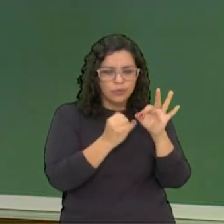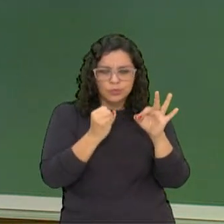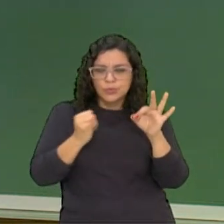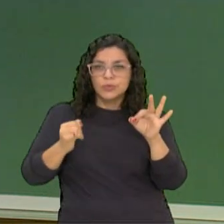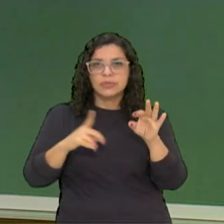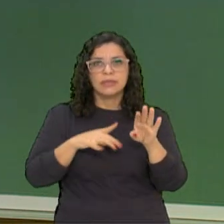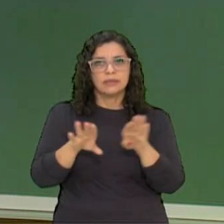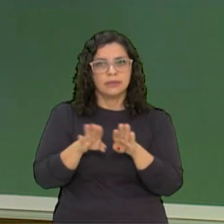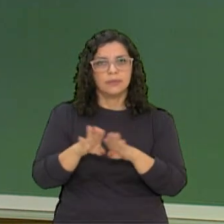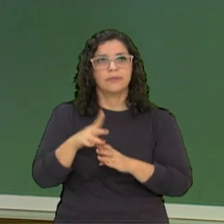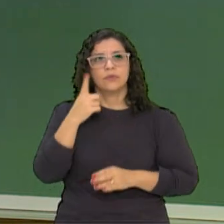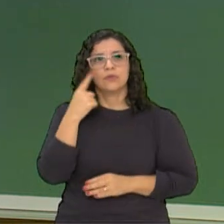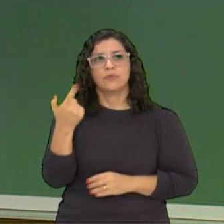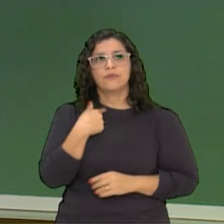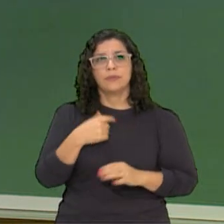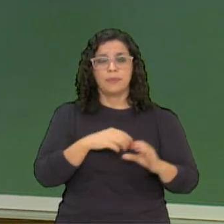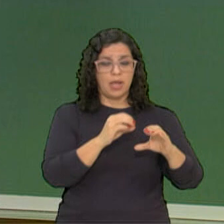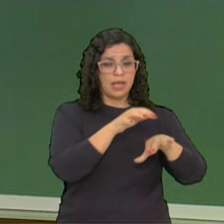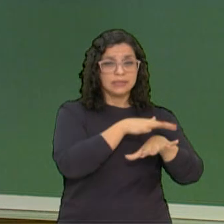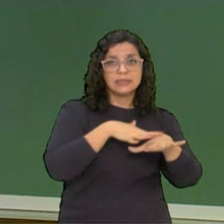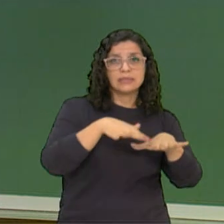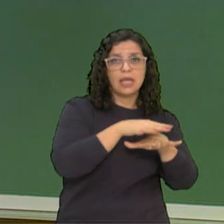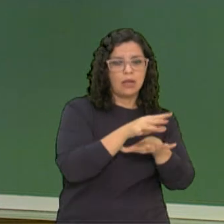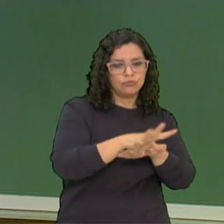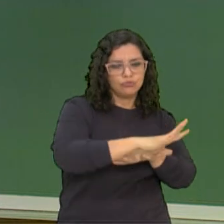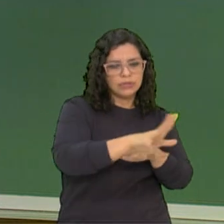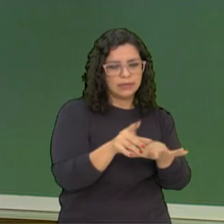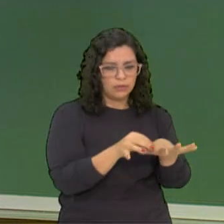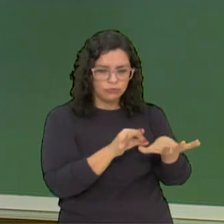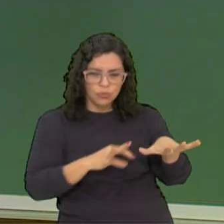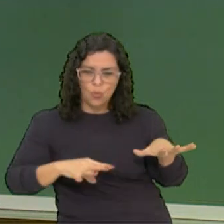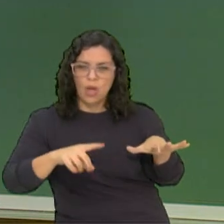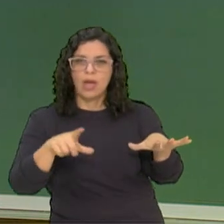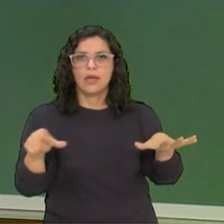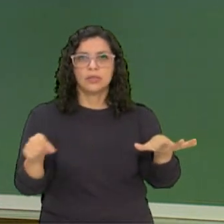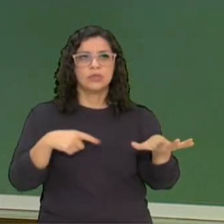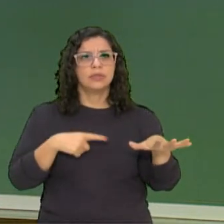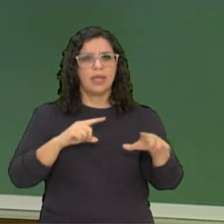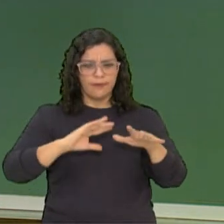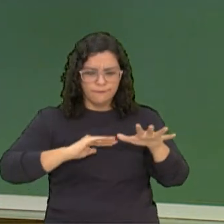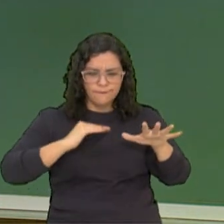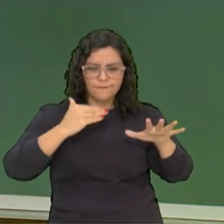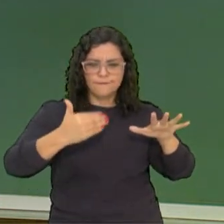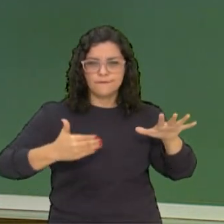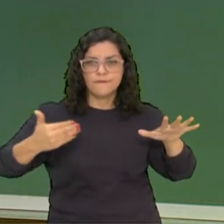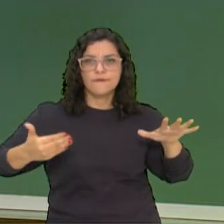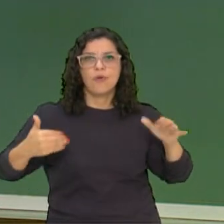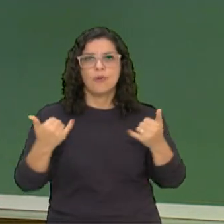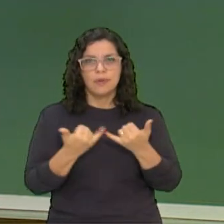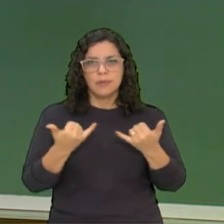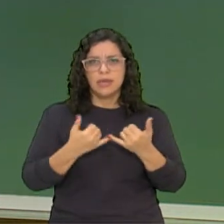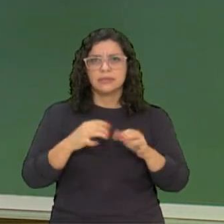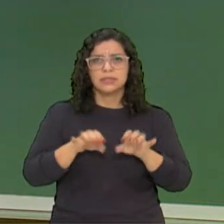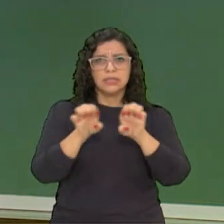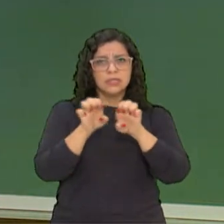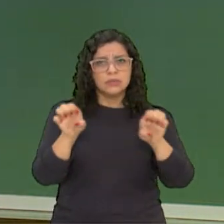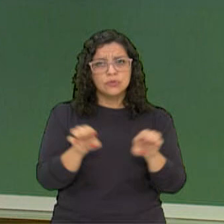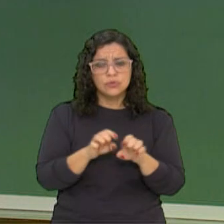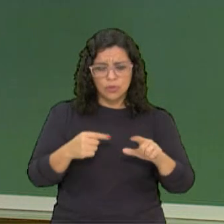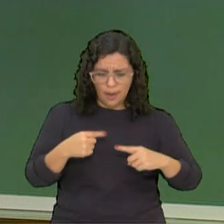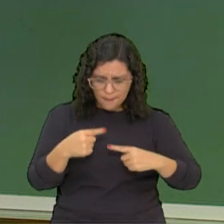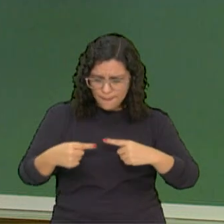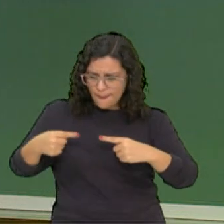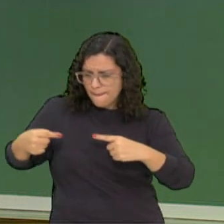nós vamos ter aqui, então, o corpo celular, os dendritos, o axônio e esse revestimento, que é uma espécie, uma estrutura